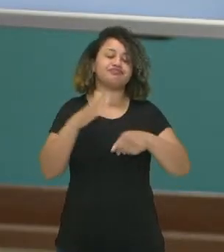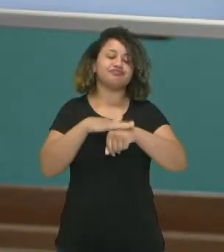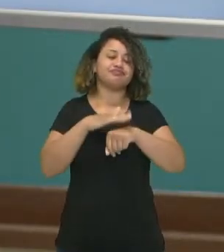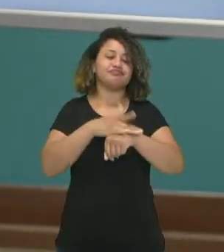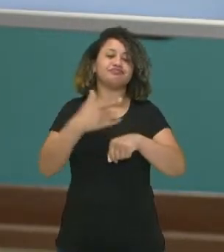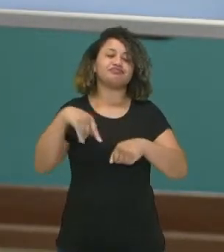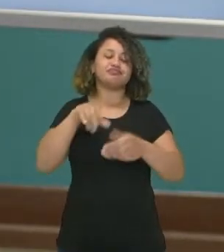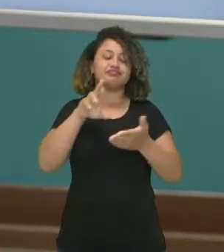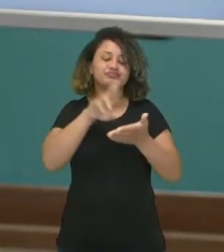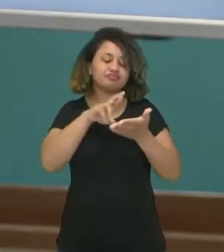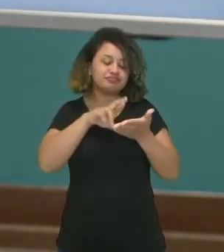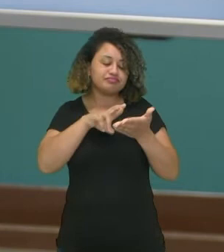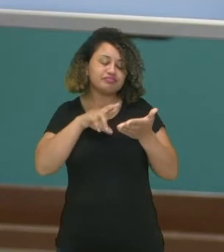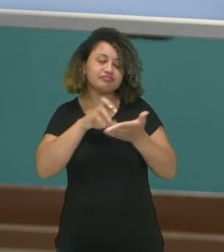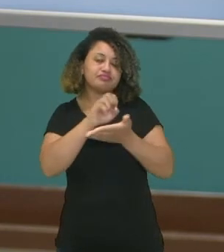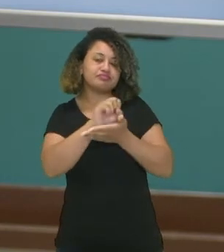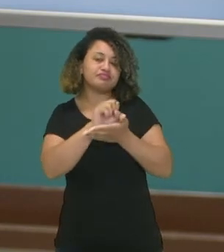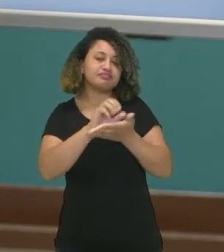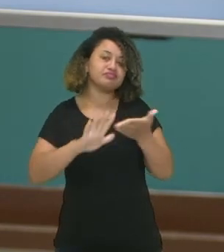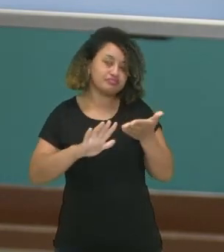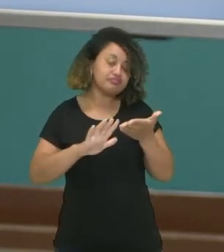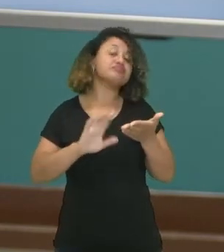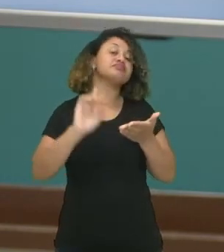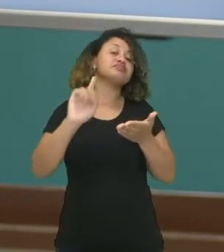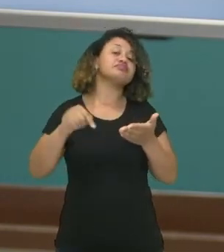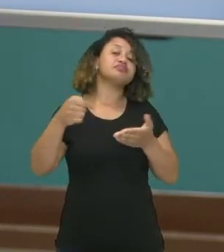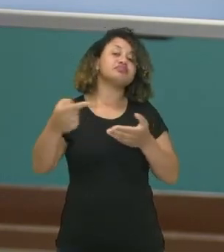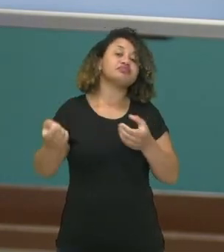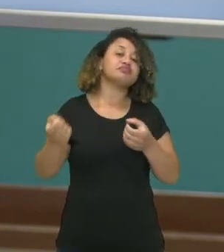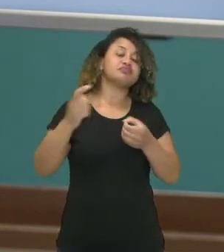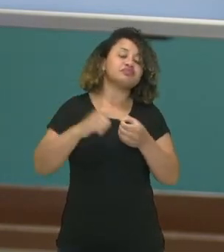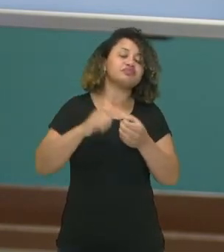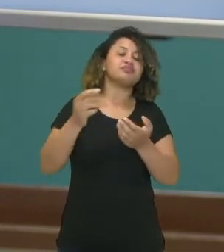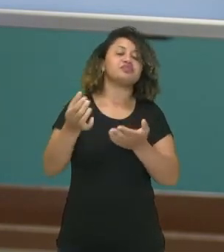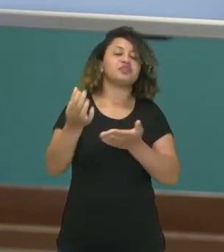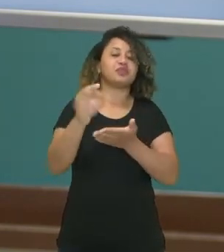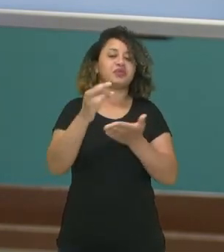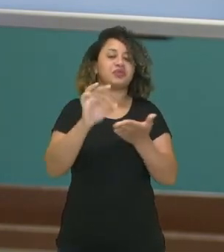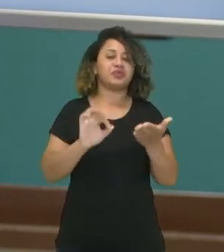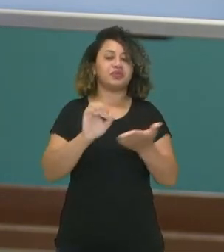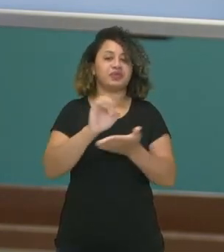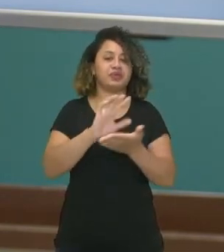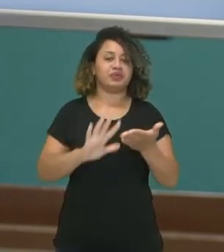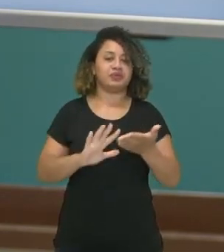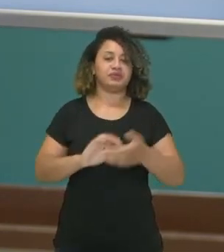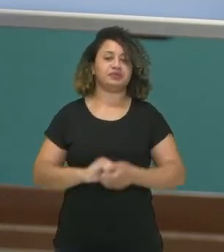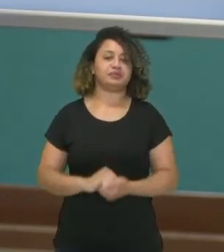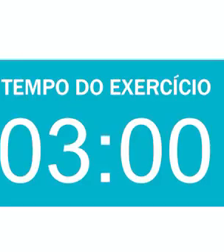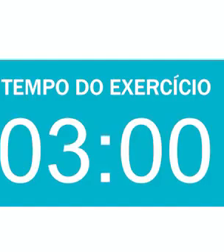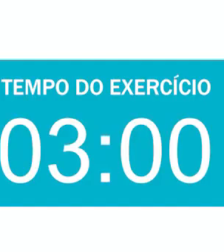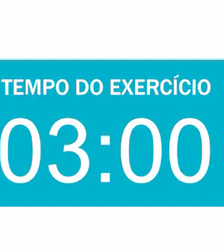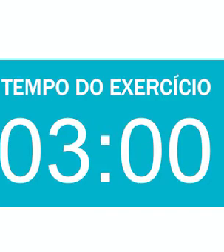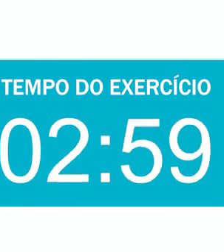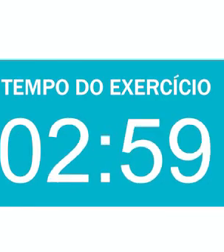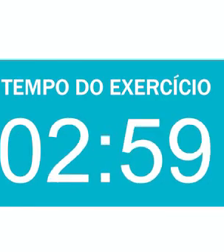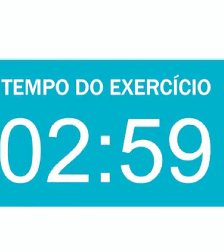tempinho para vocês resolverem o exercício e, na sequência, eu volto para a correção.